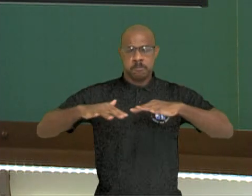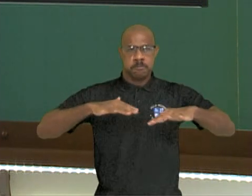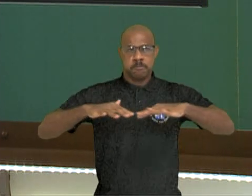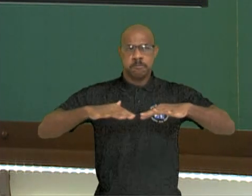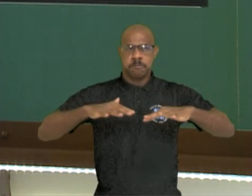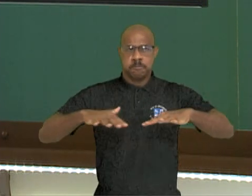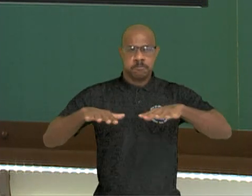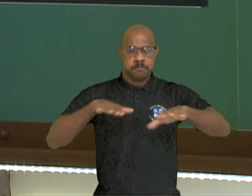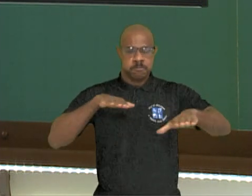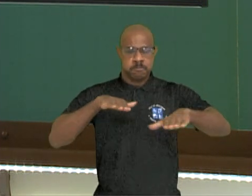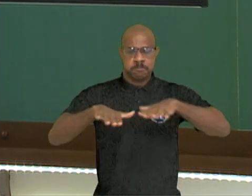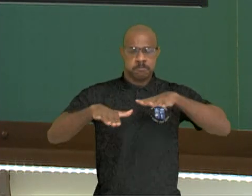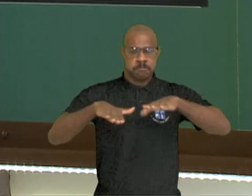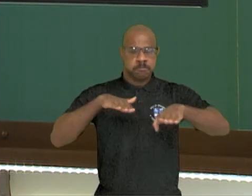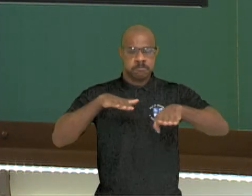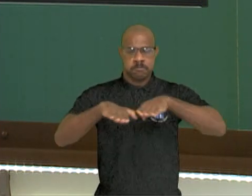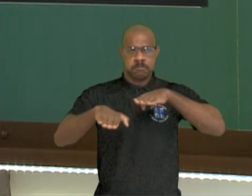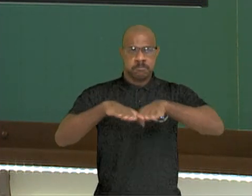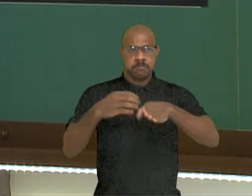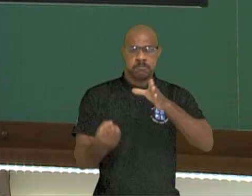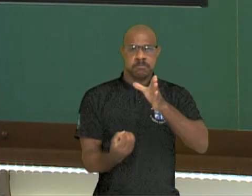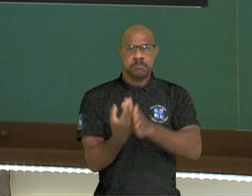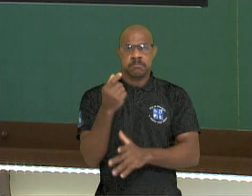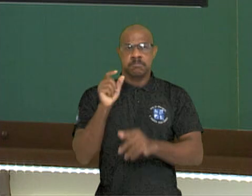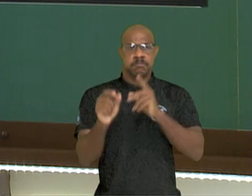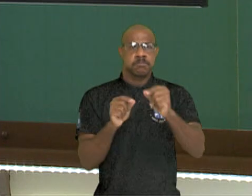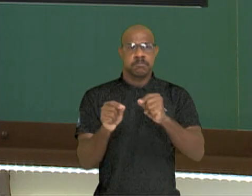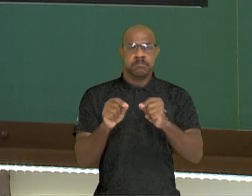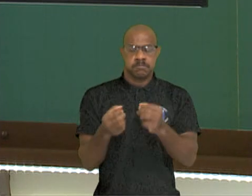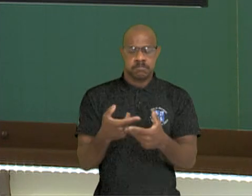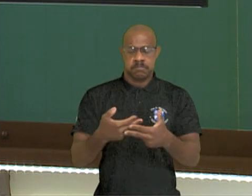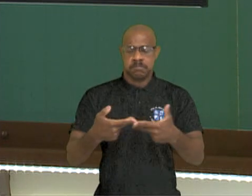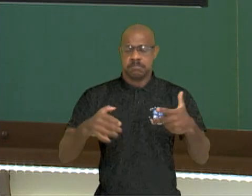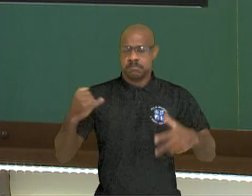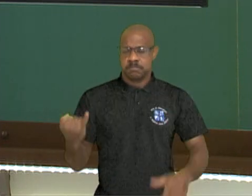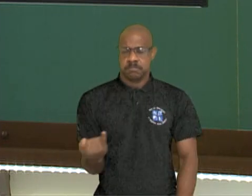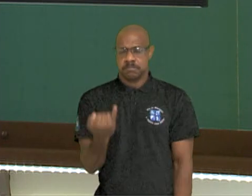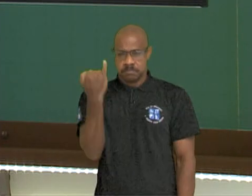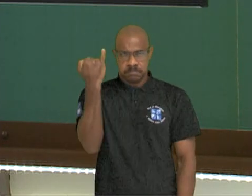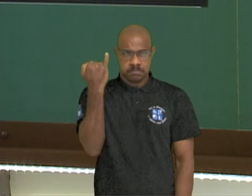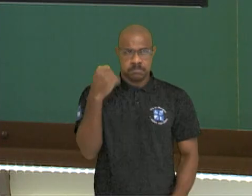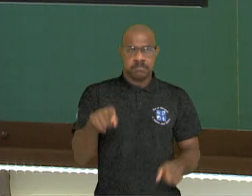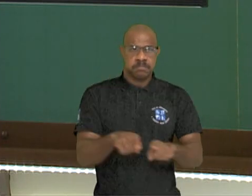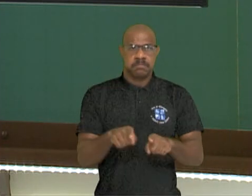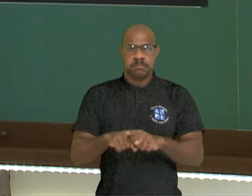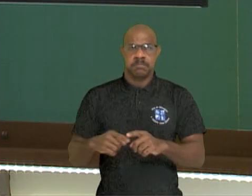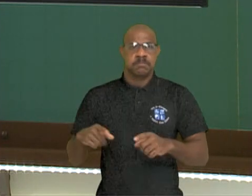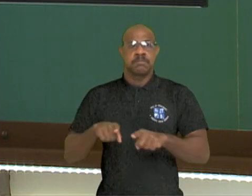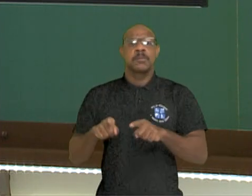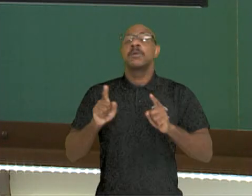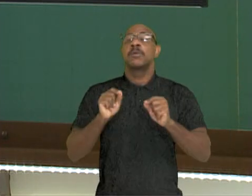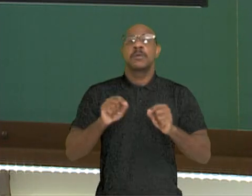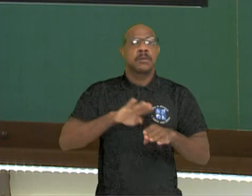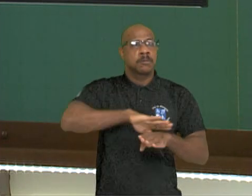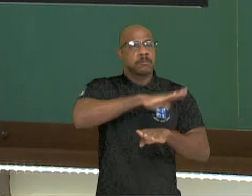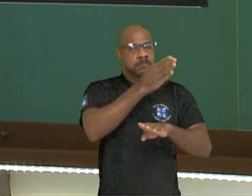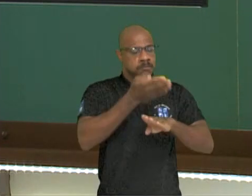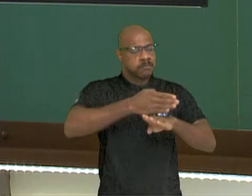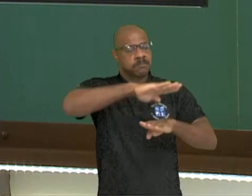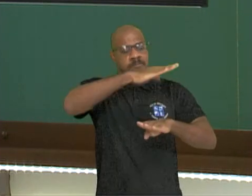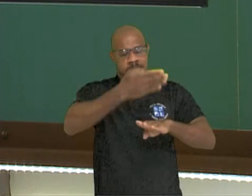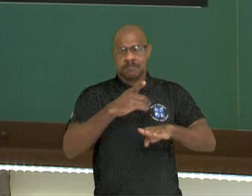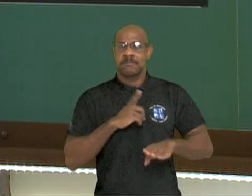desse planeta e a formação de alguns elementos importantes, como as cadeias de montanhas, né? Então,